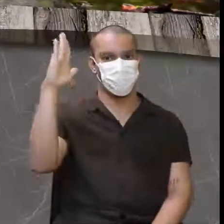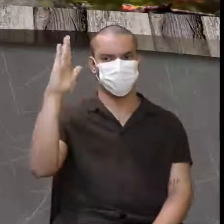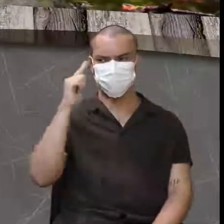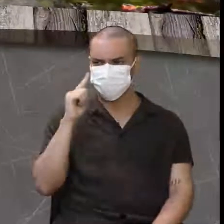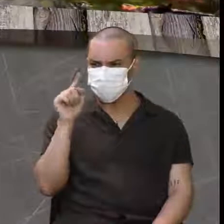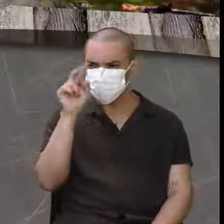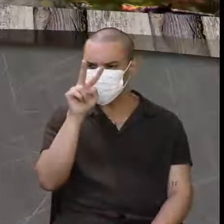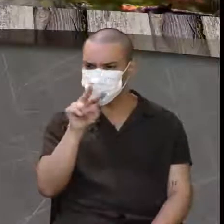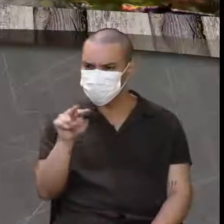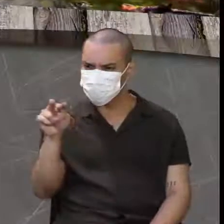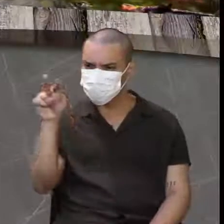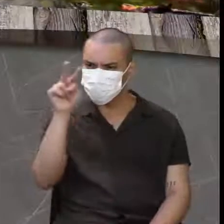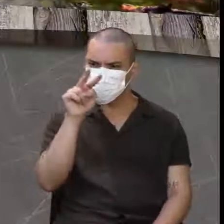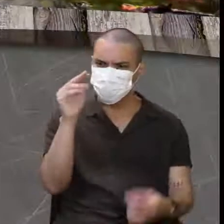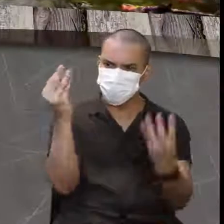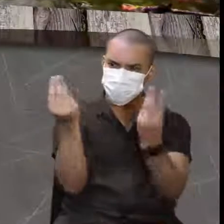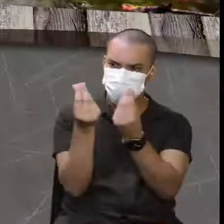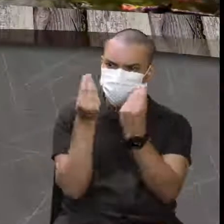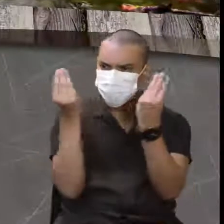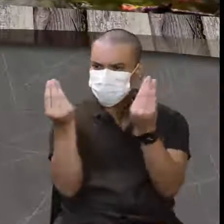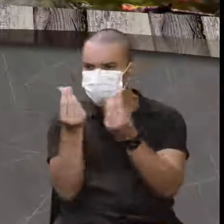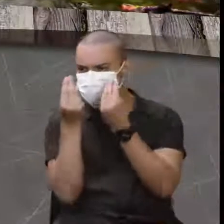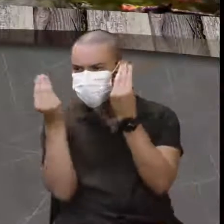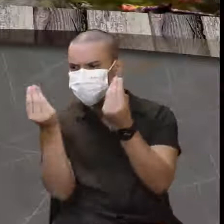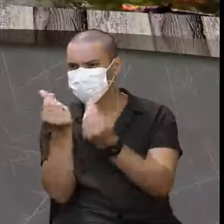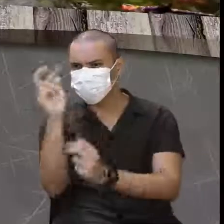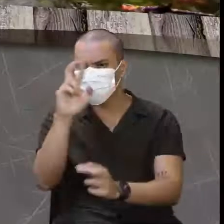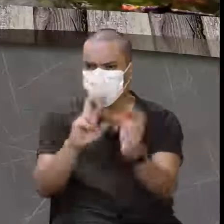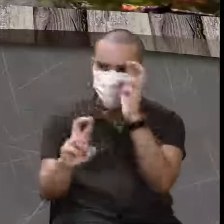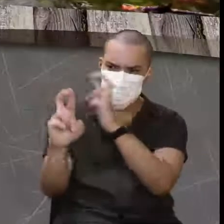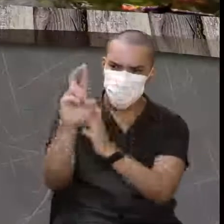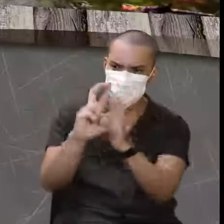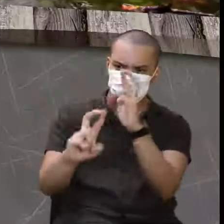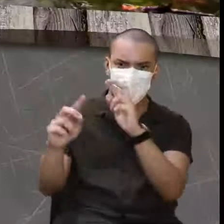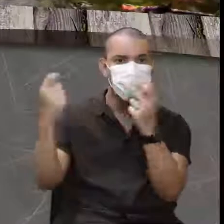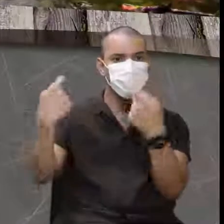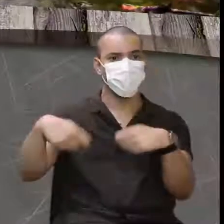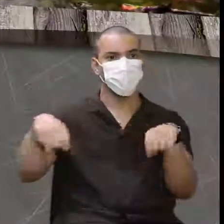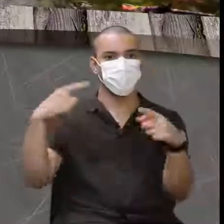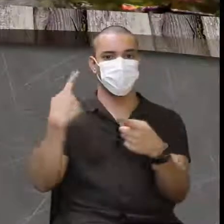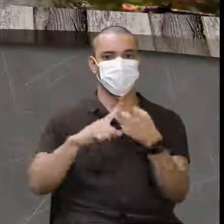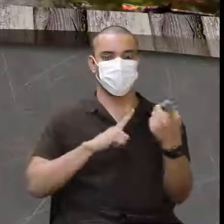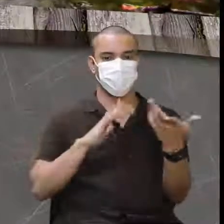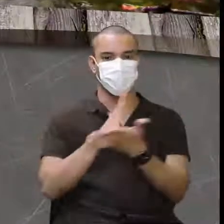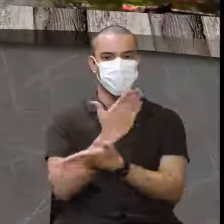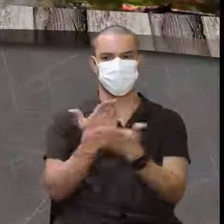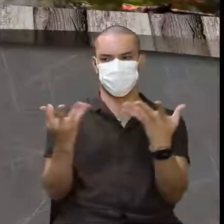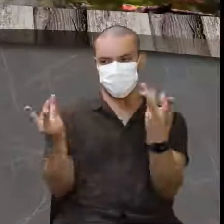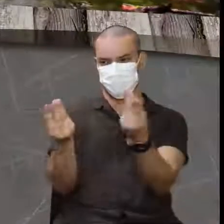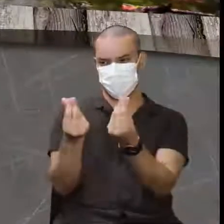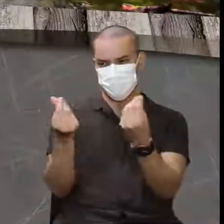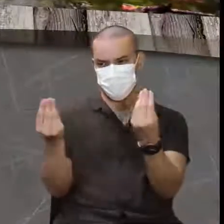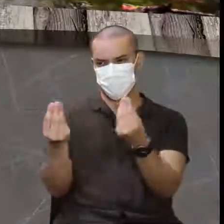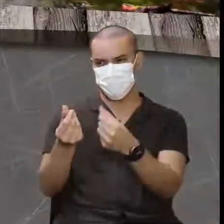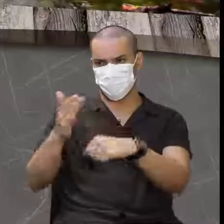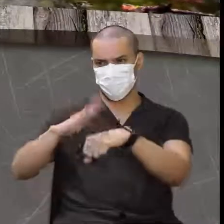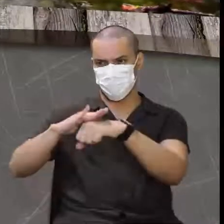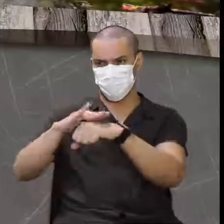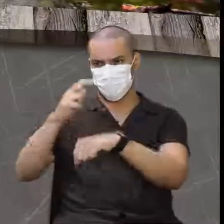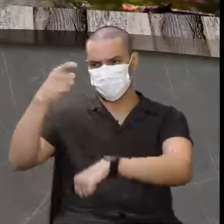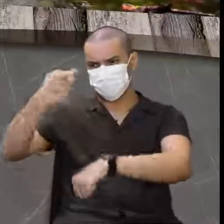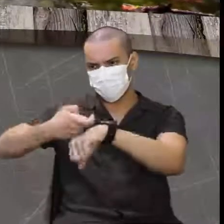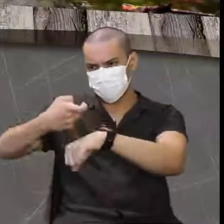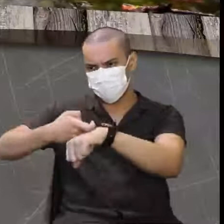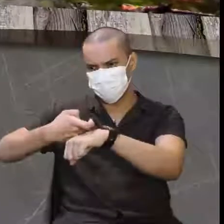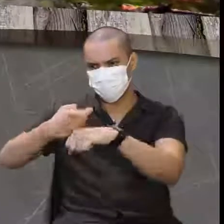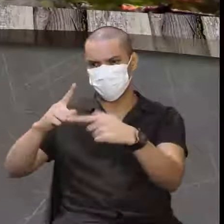ela. Agora você precisa ser criterioso, bom observador. Porque vai ter a consistência da casca, posição